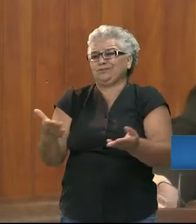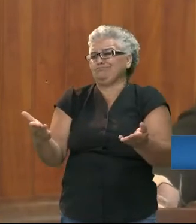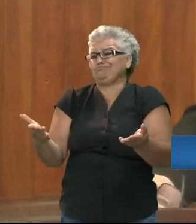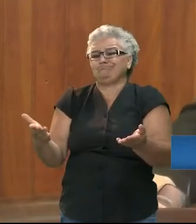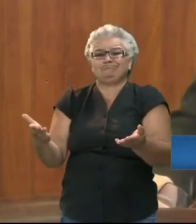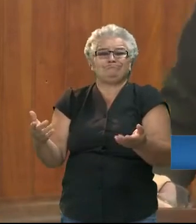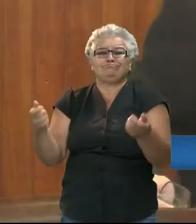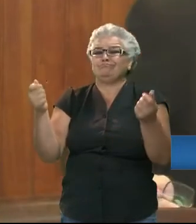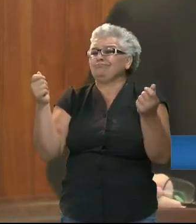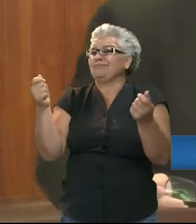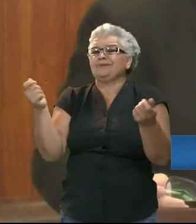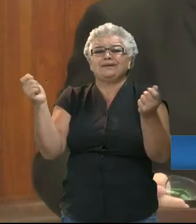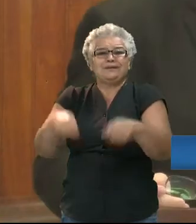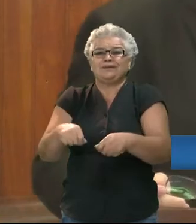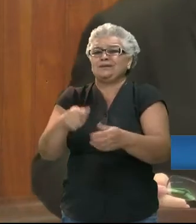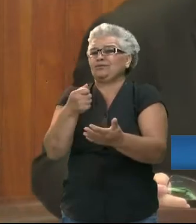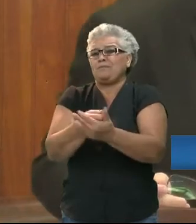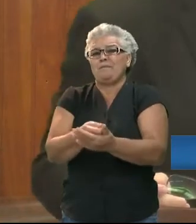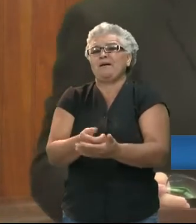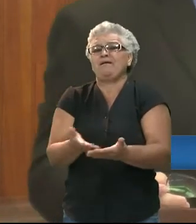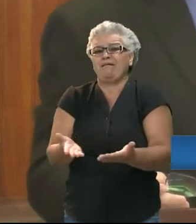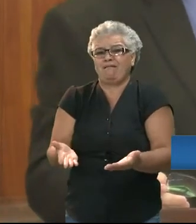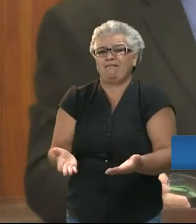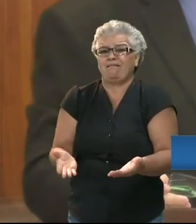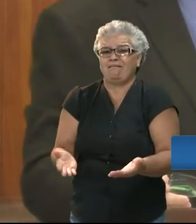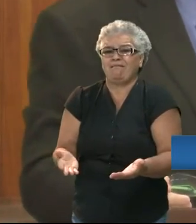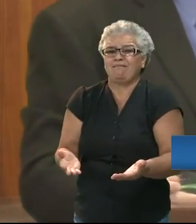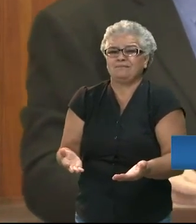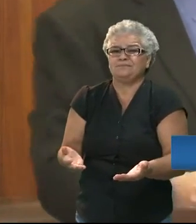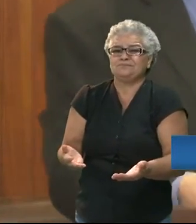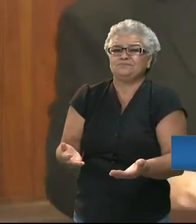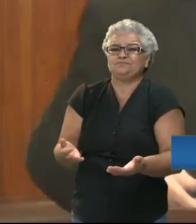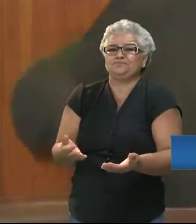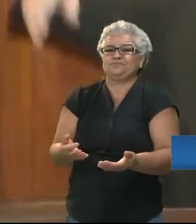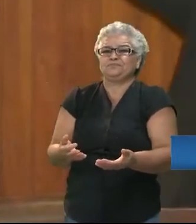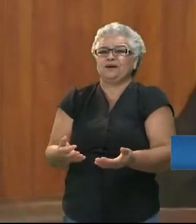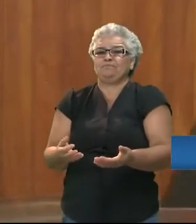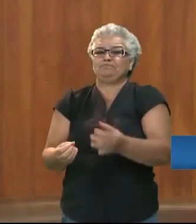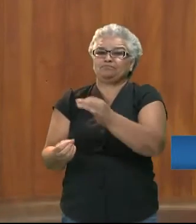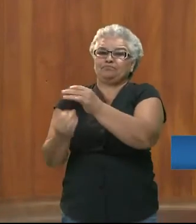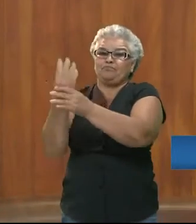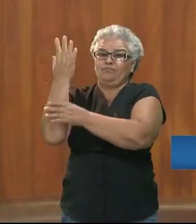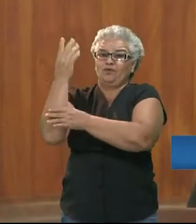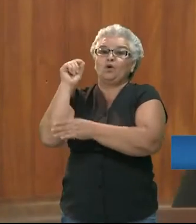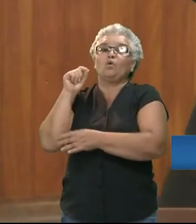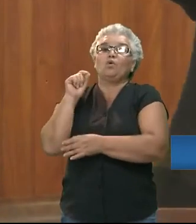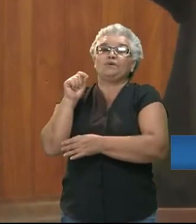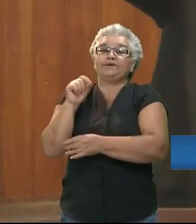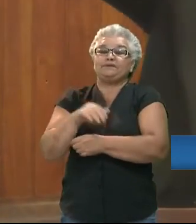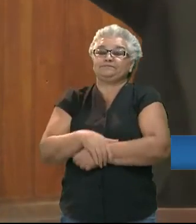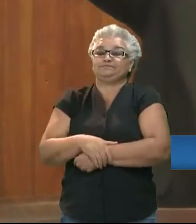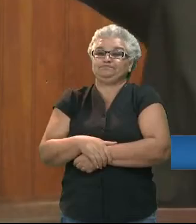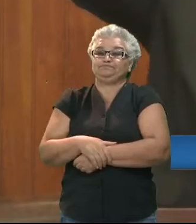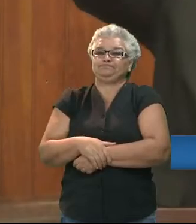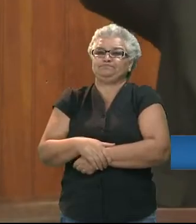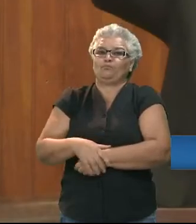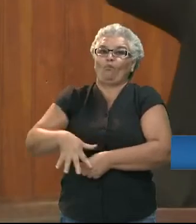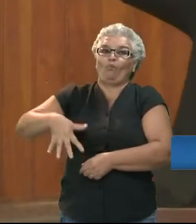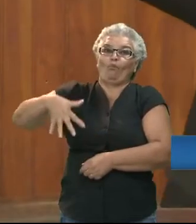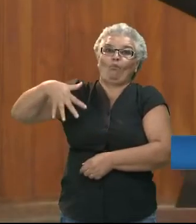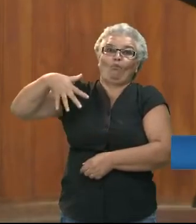impagável aquele que já atrasou por alguma razão que justifique. Nós criamos lá um passivo para administração